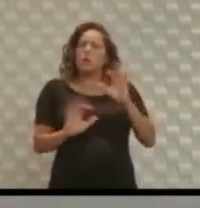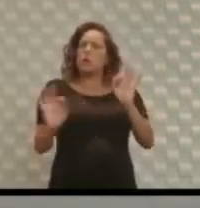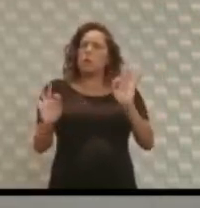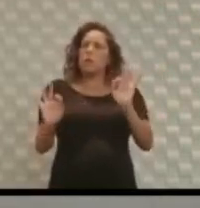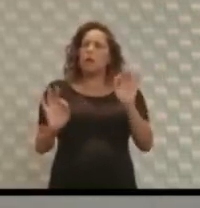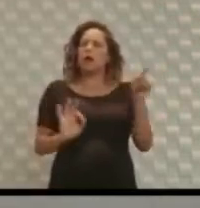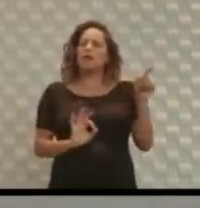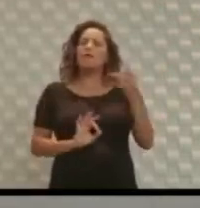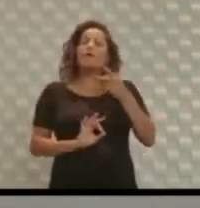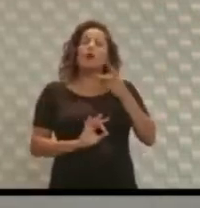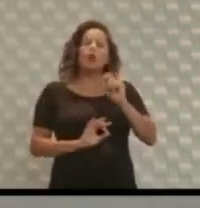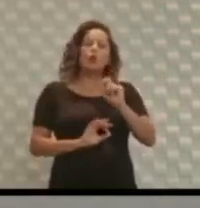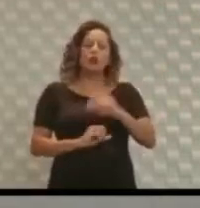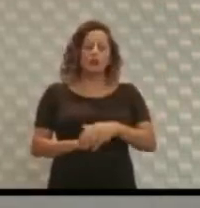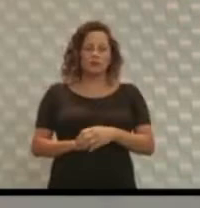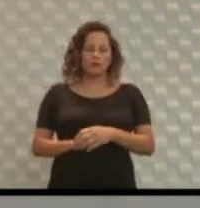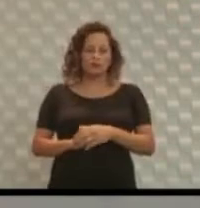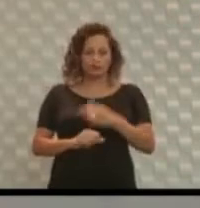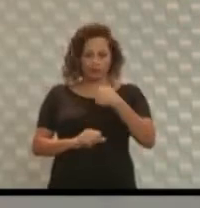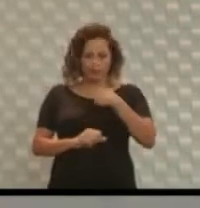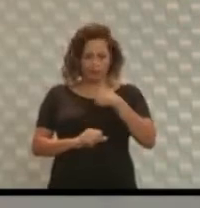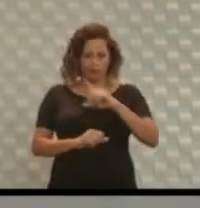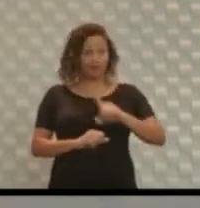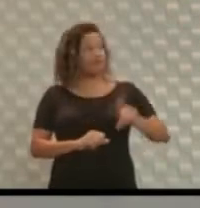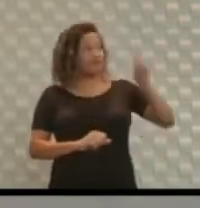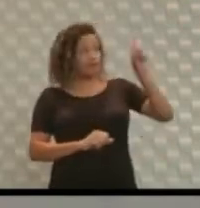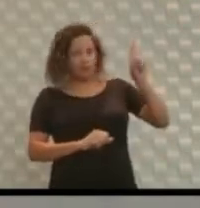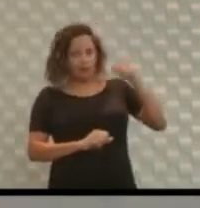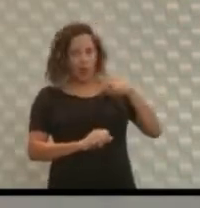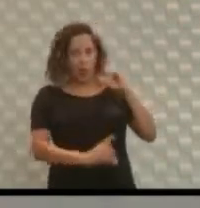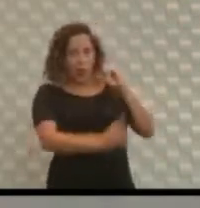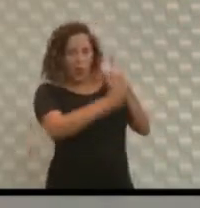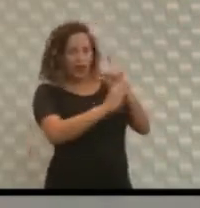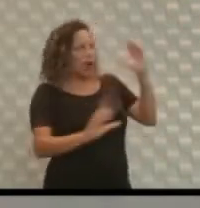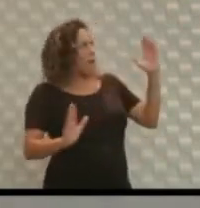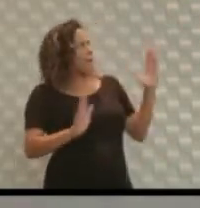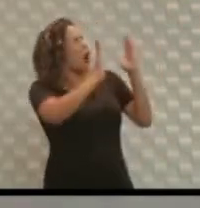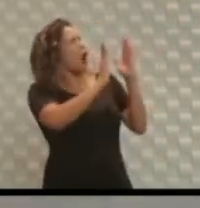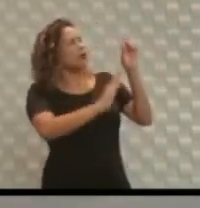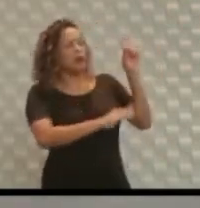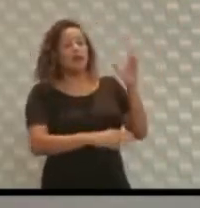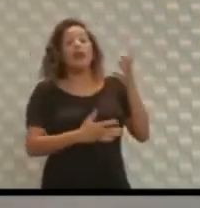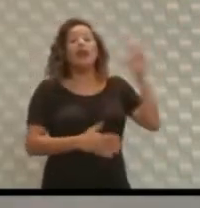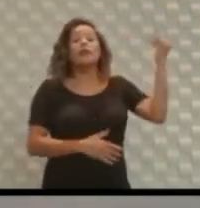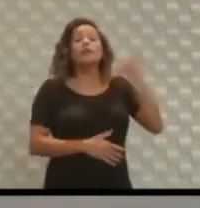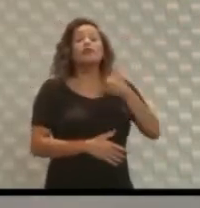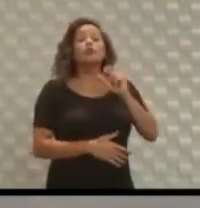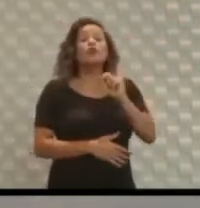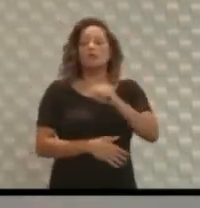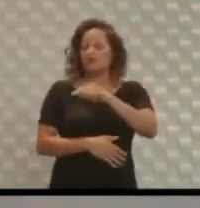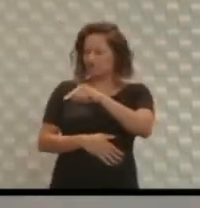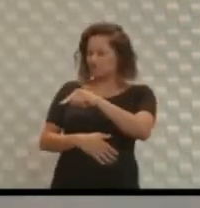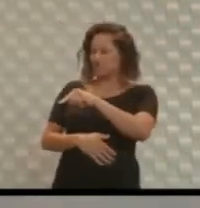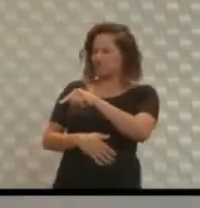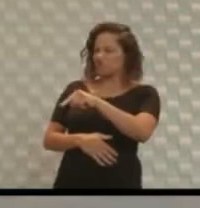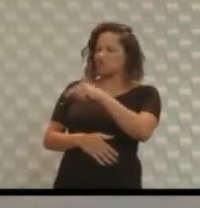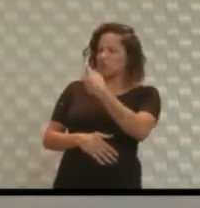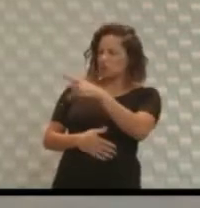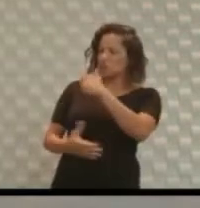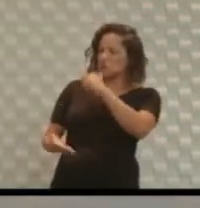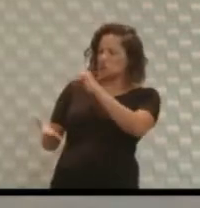Ele disse assim, quando eu me apresentar diante de Deus, eu quero que Ele diga para mim, olha, você fez da sua